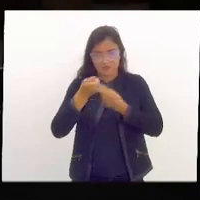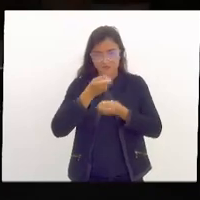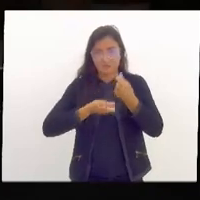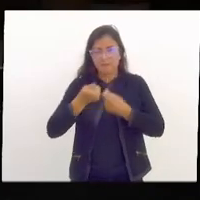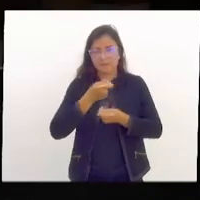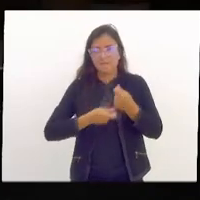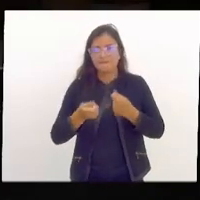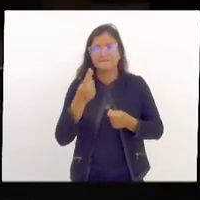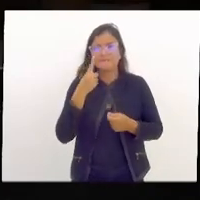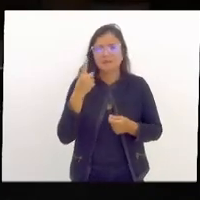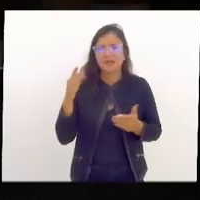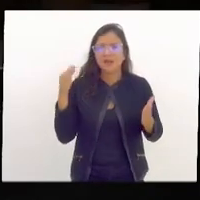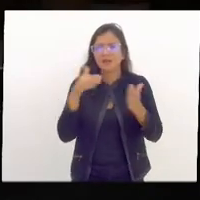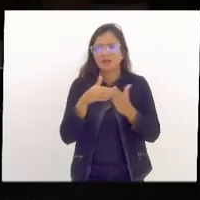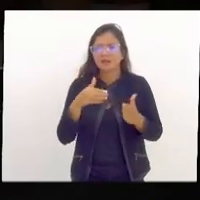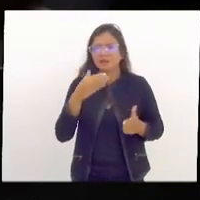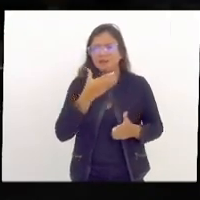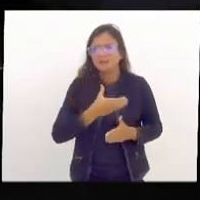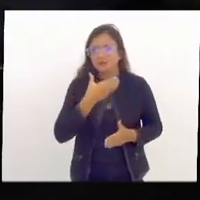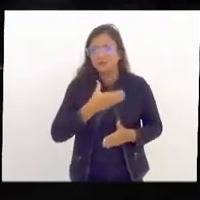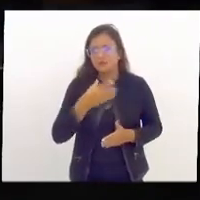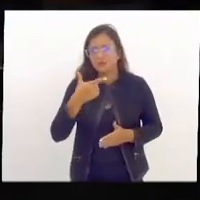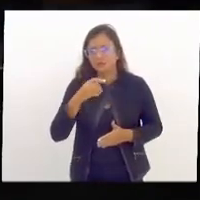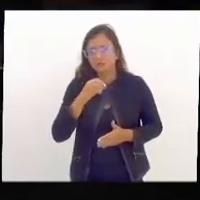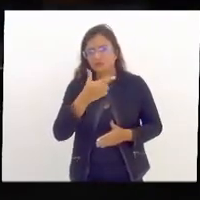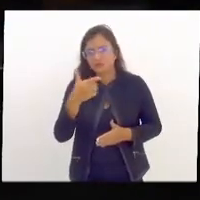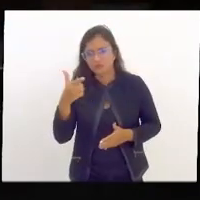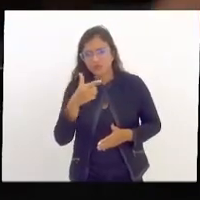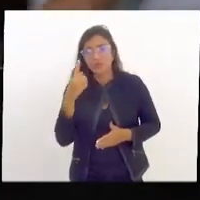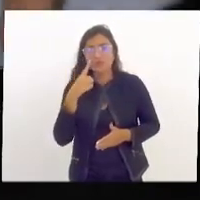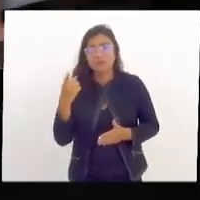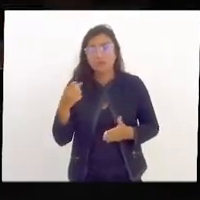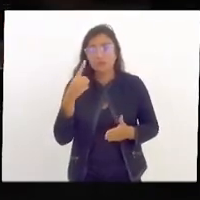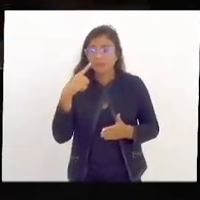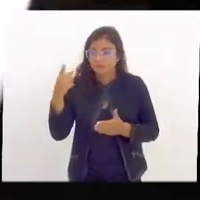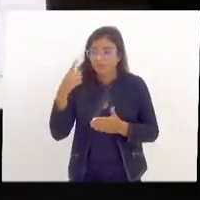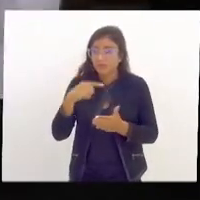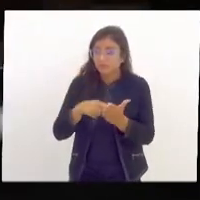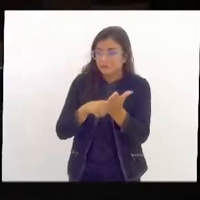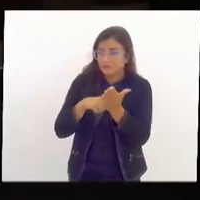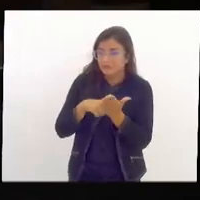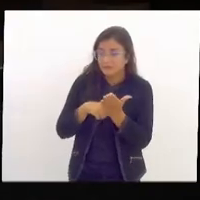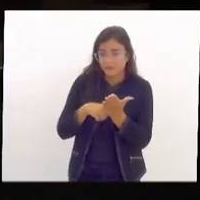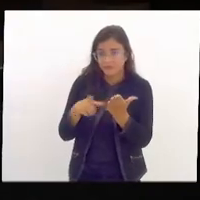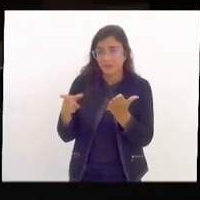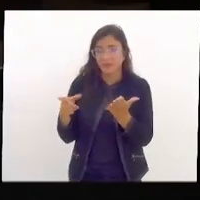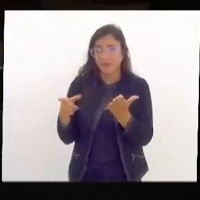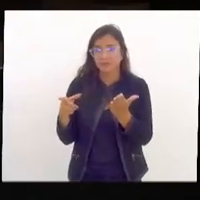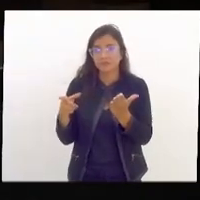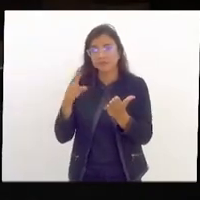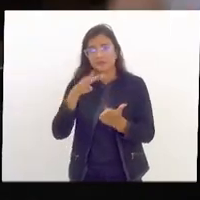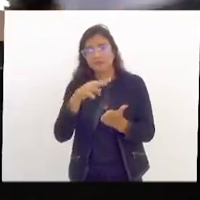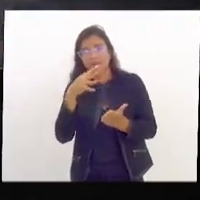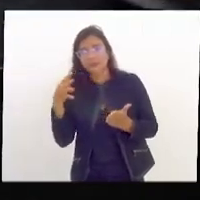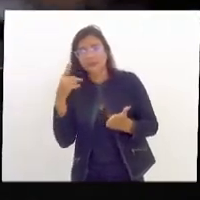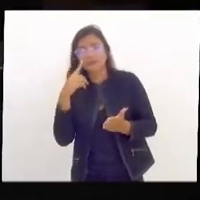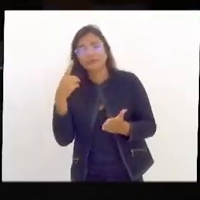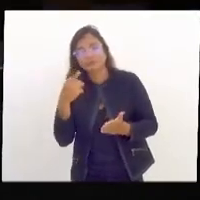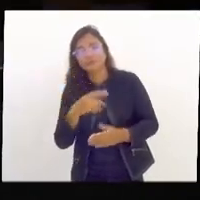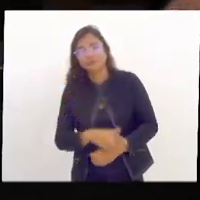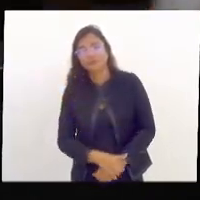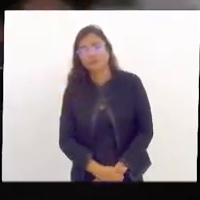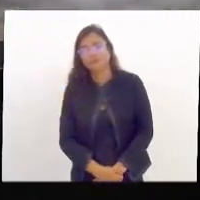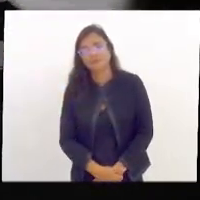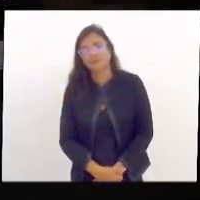previsão até dezembro de 2022. Aí mandou, está aqui o que eles encaminharam, o cronograma. Viu, Luiz Paulo, tu recebeu